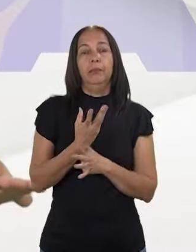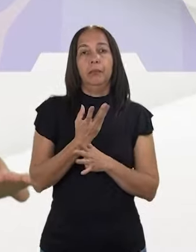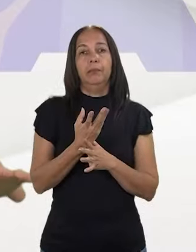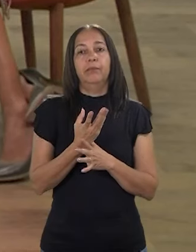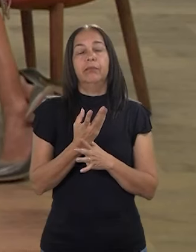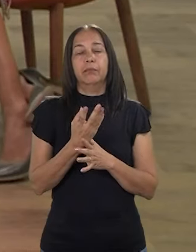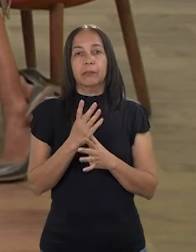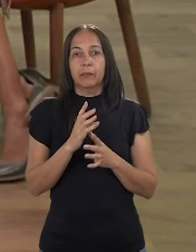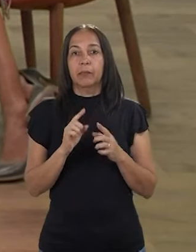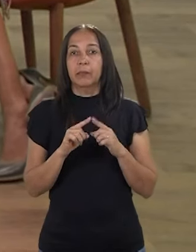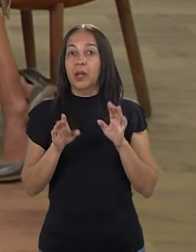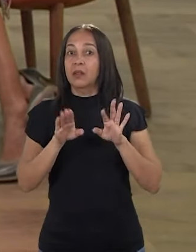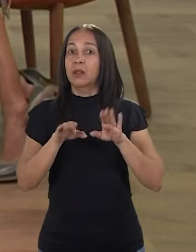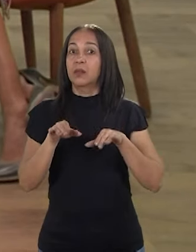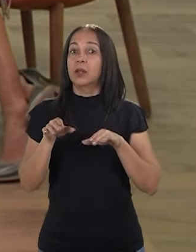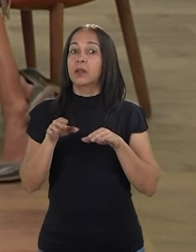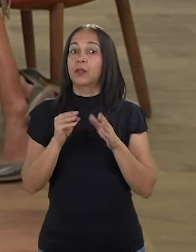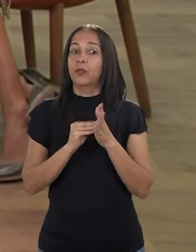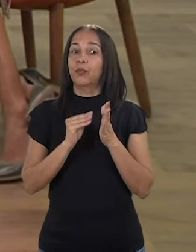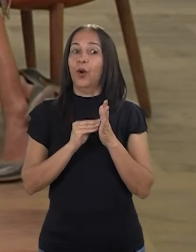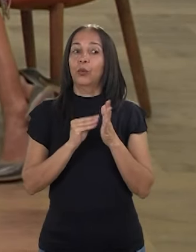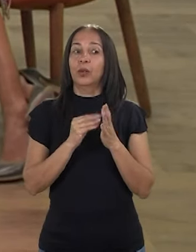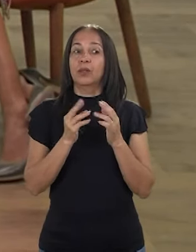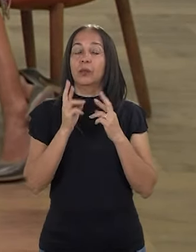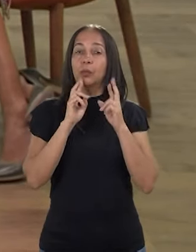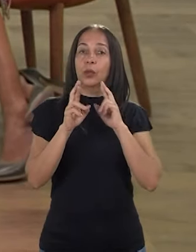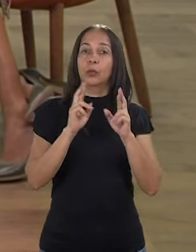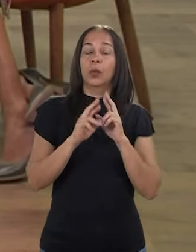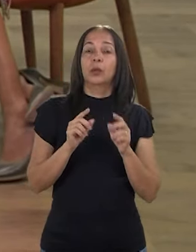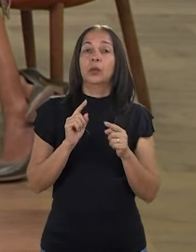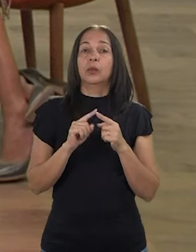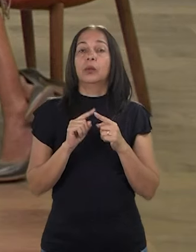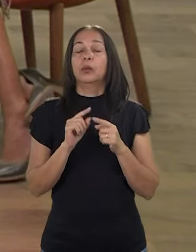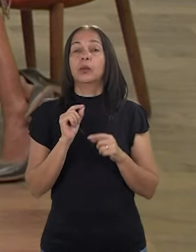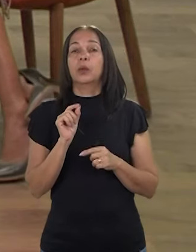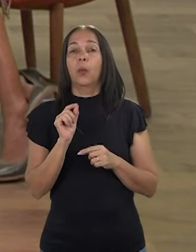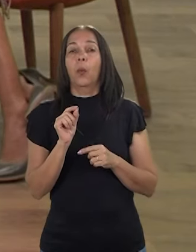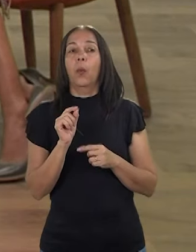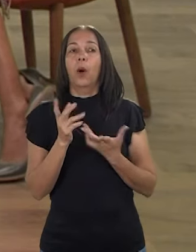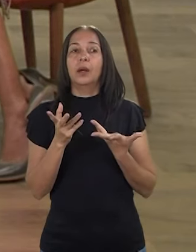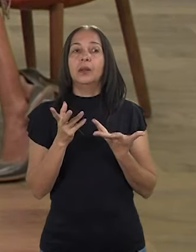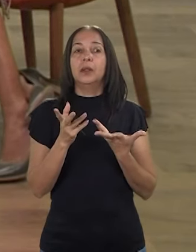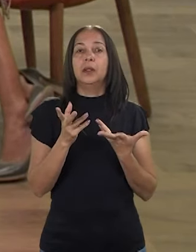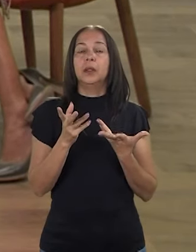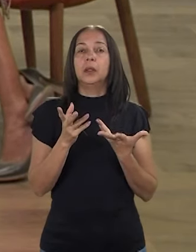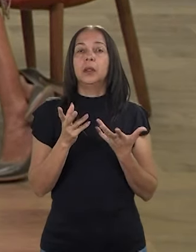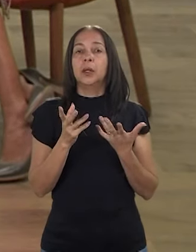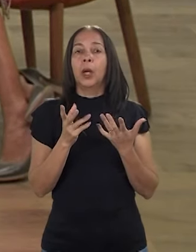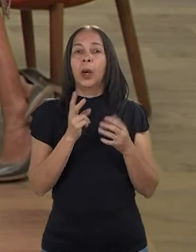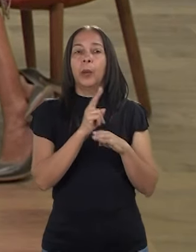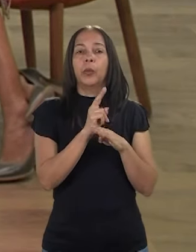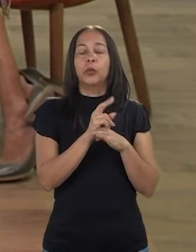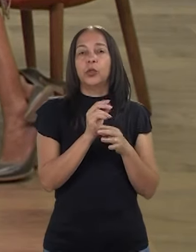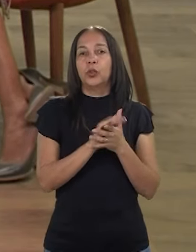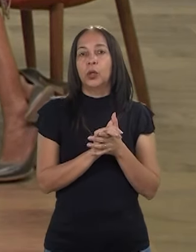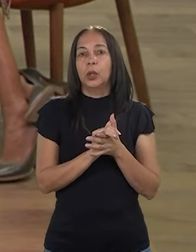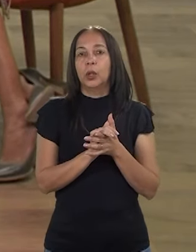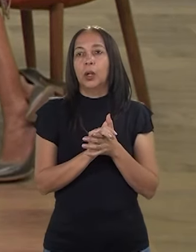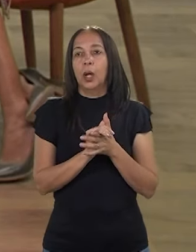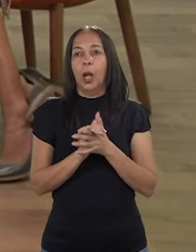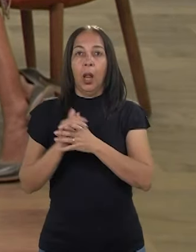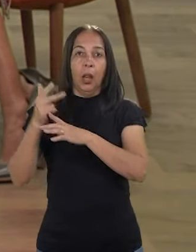os vieses mas às vezes falta um pouco de solução às vezes falta também um pouco de uma medida de inibir né em vez de